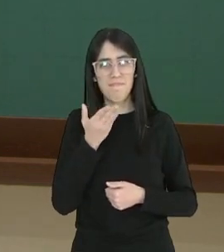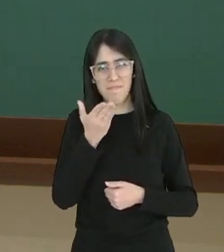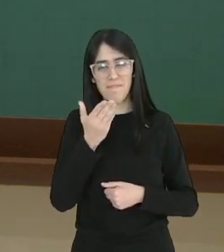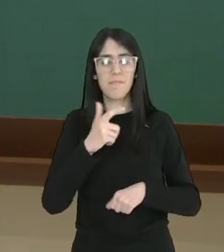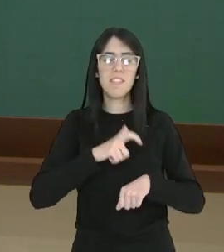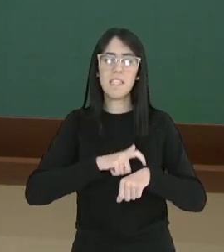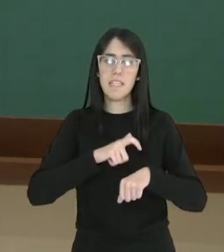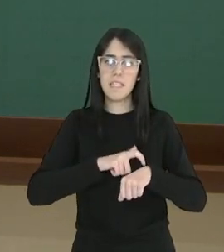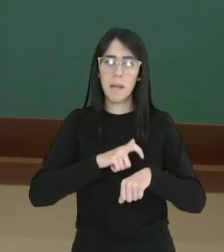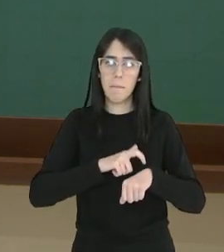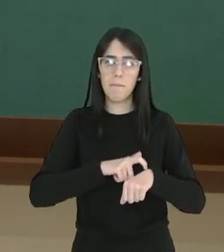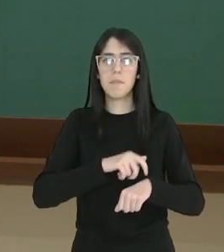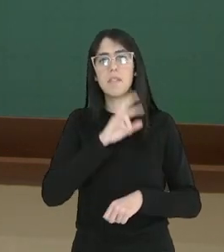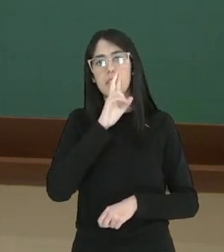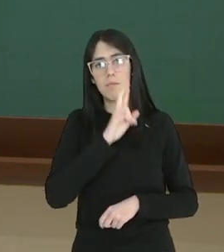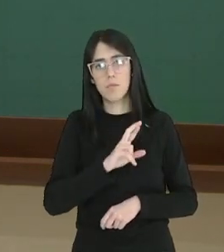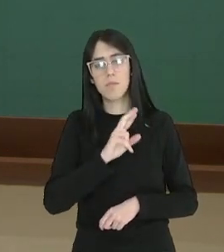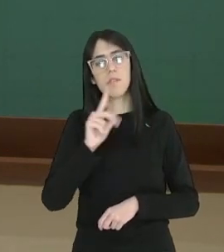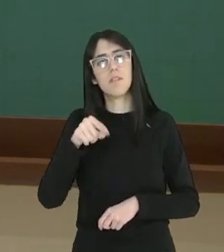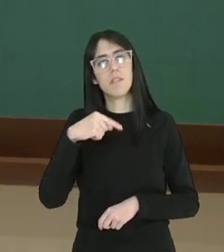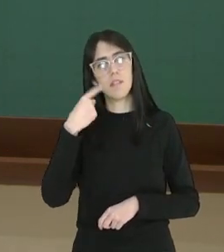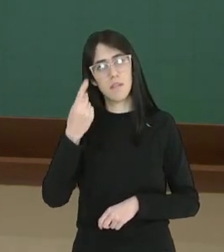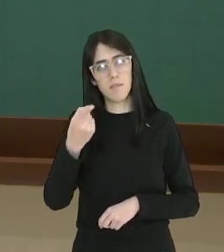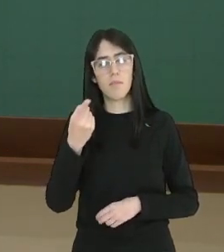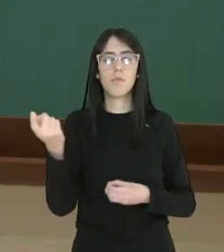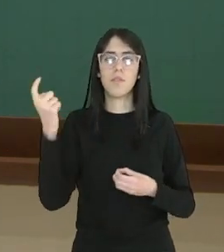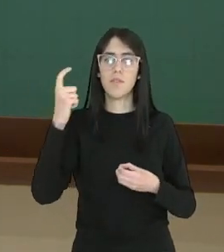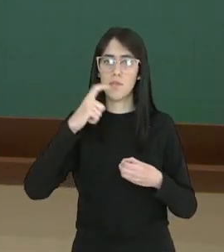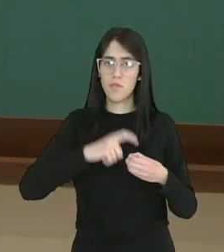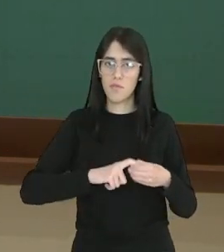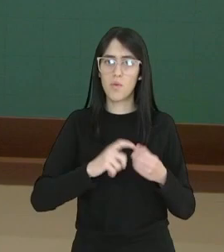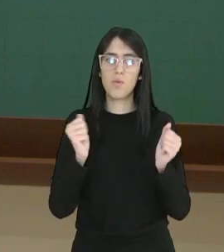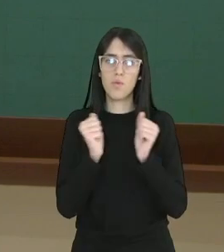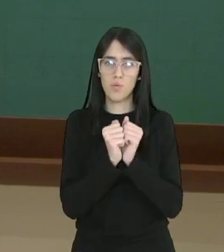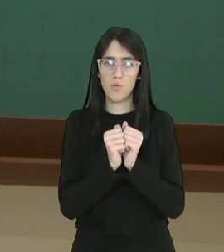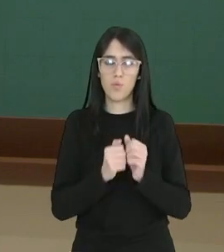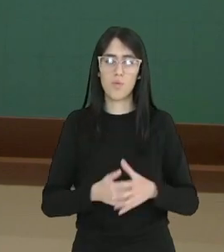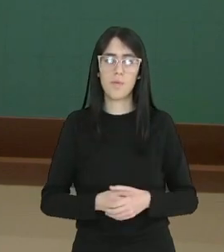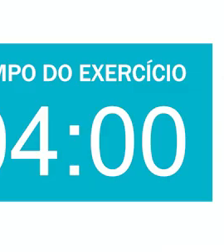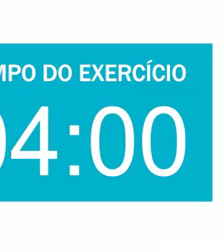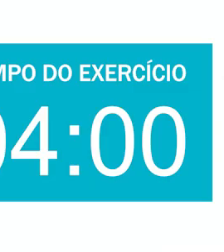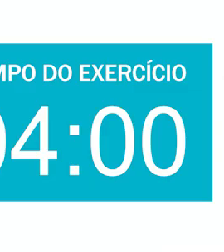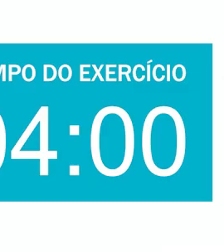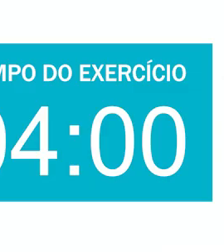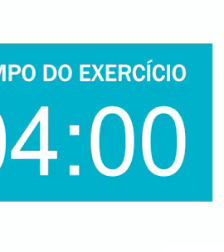dar um tempinho para você resolver e, na sequência, eu volto para a correção.